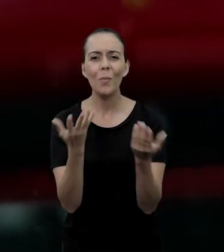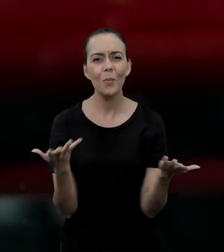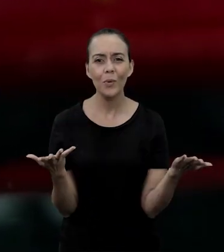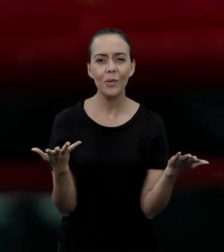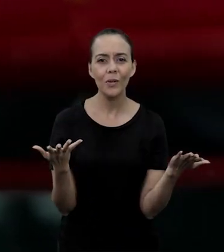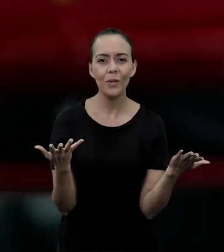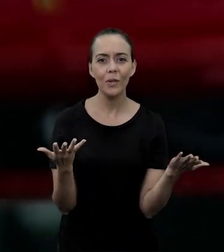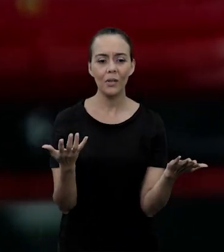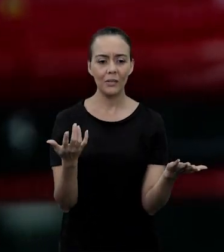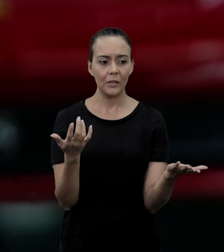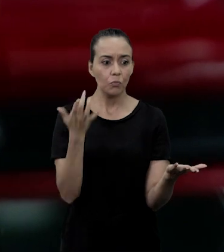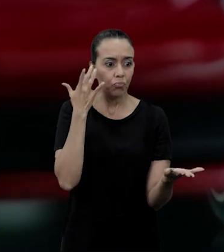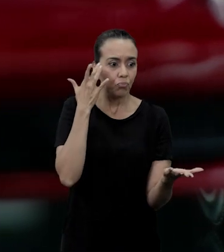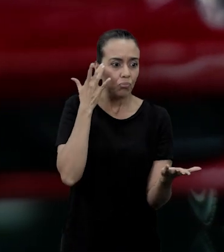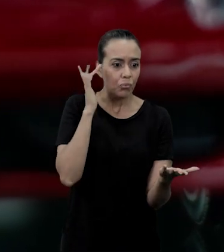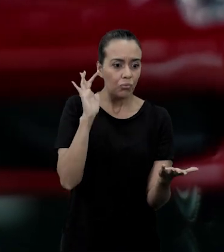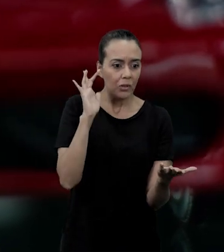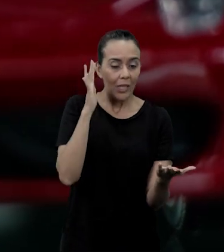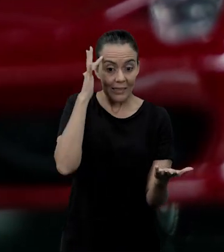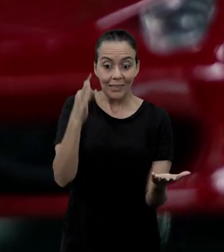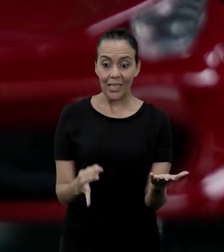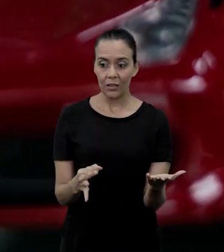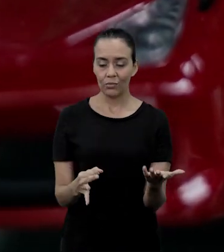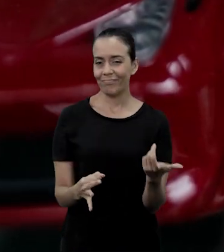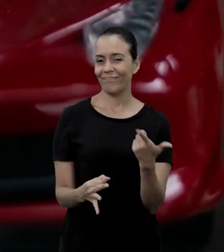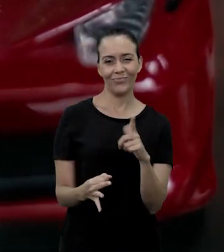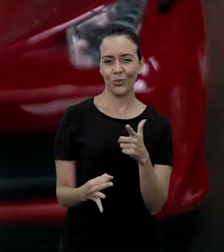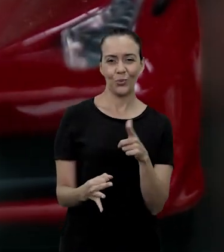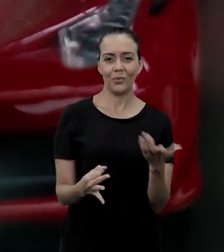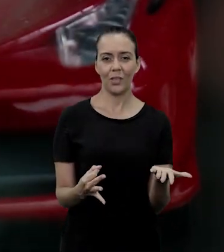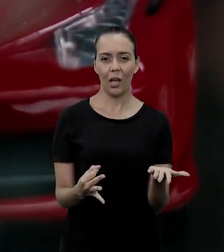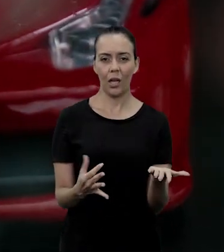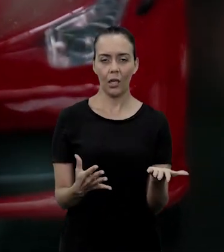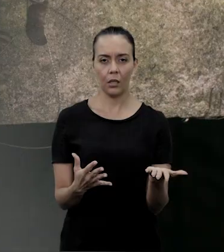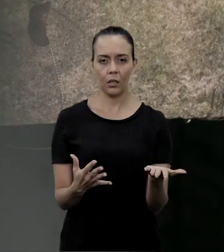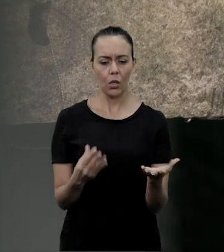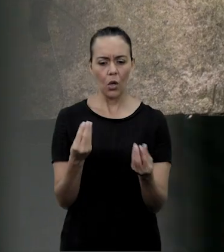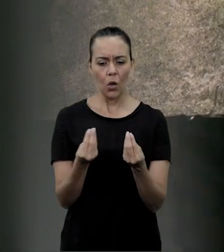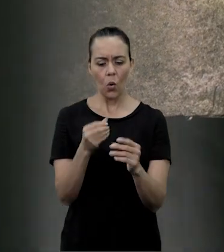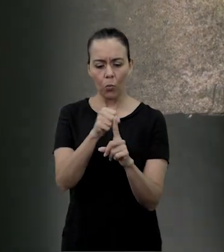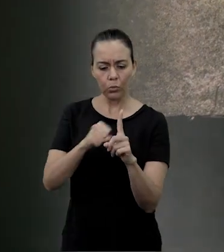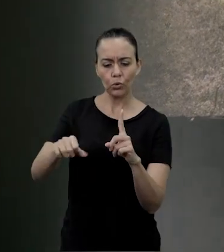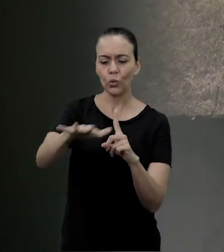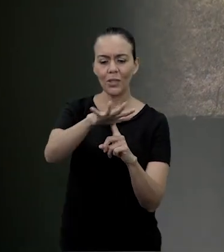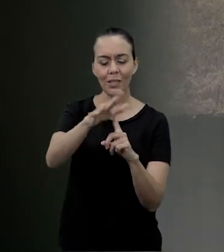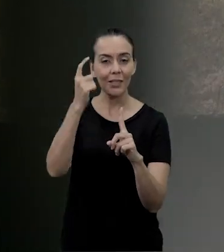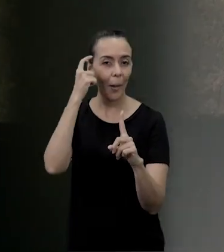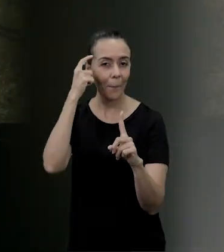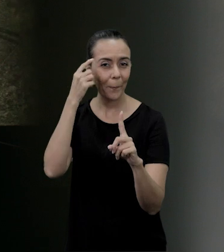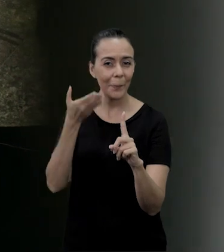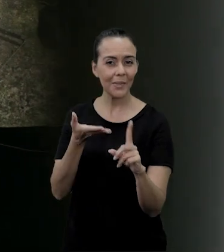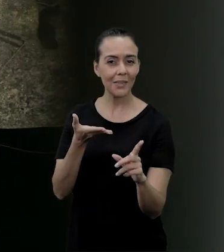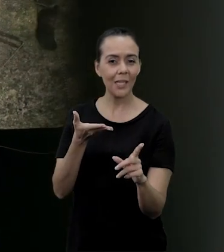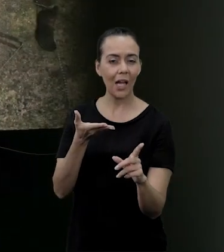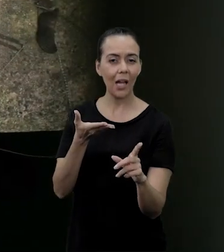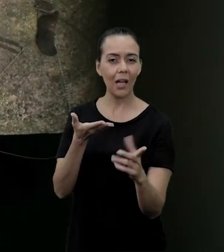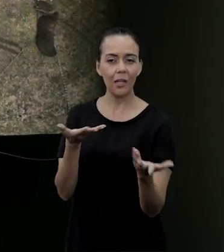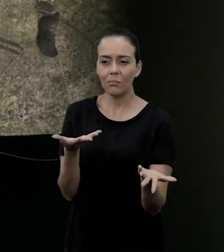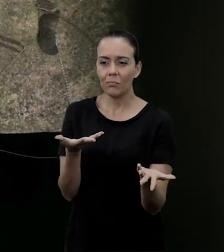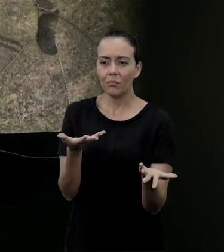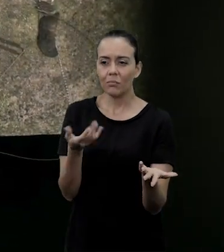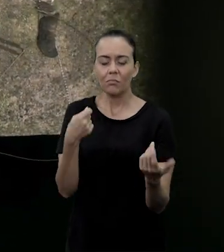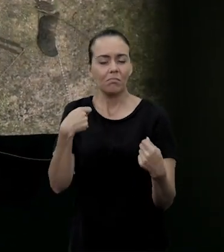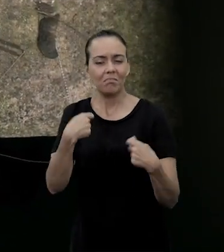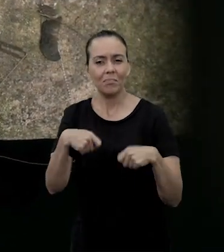quantidade enorme de incertezas, sejam incertezas relacionadas à própria ideia de uma sociedade, né,